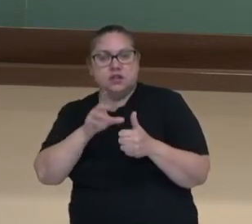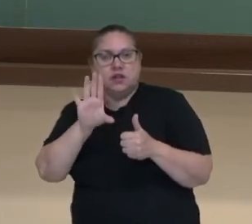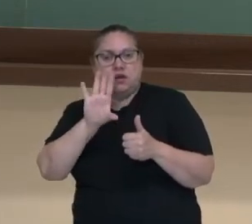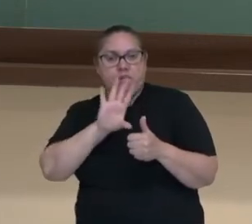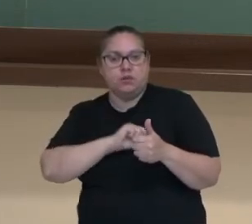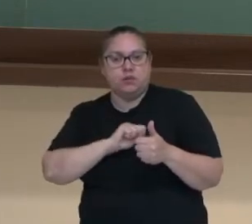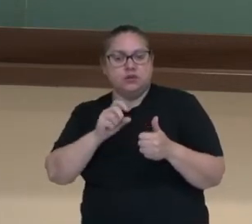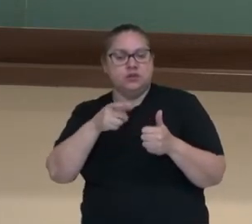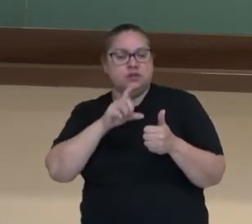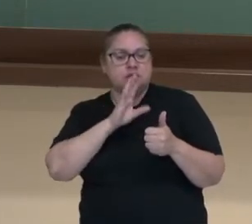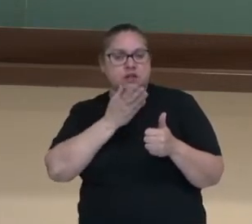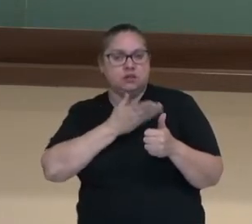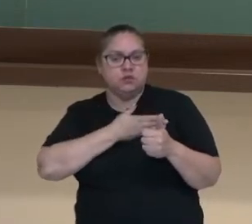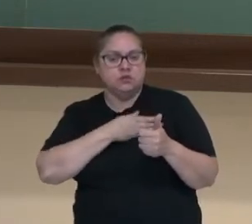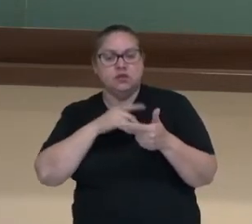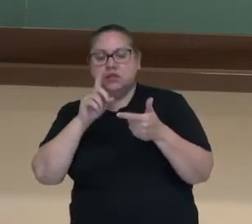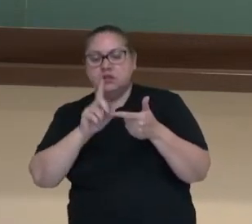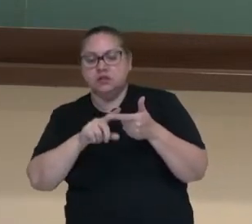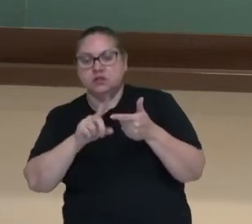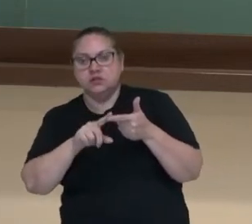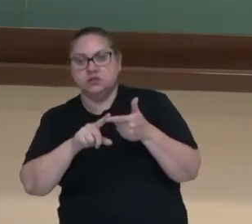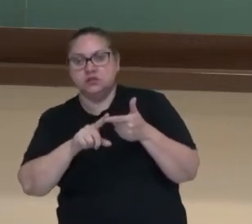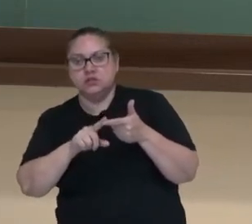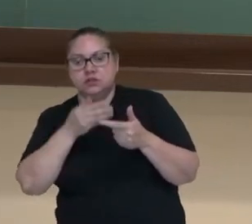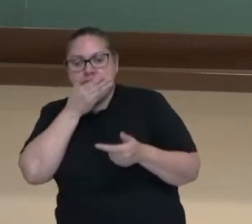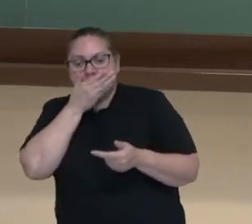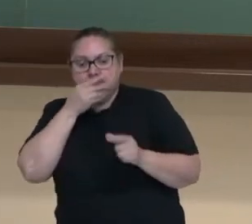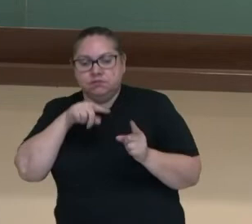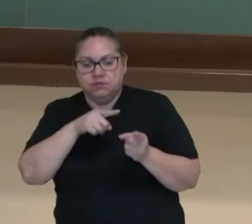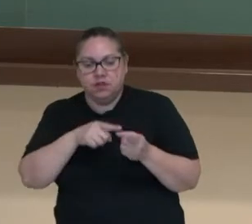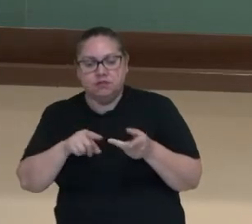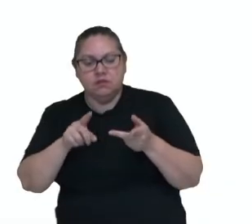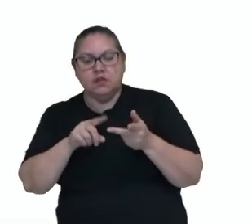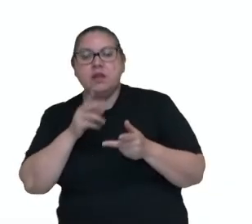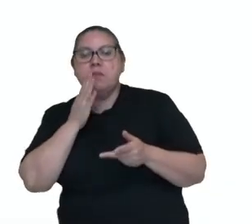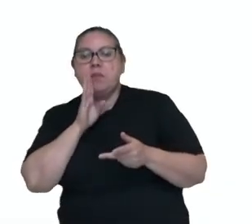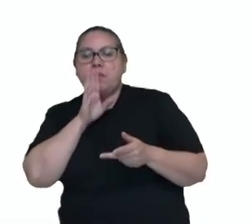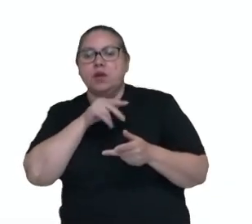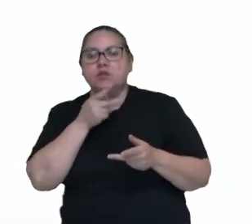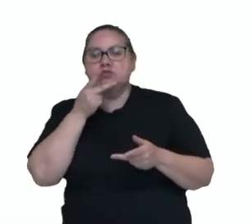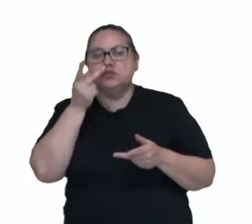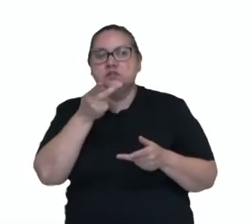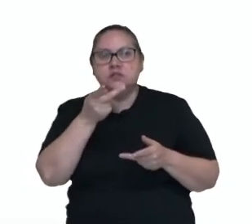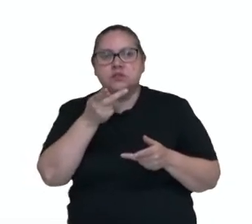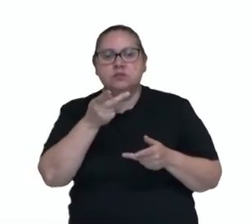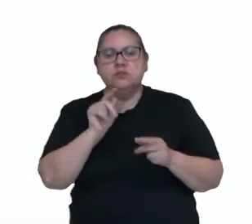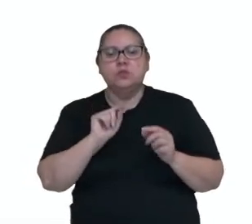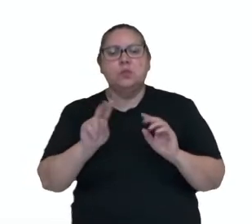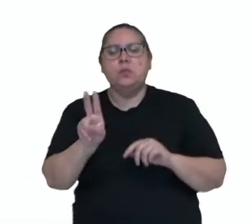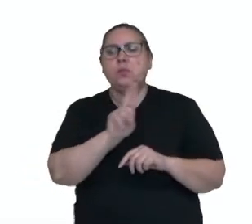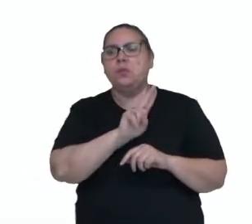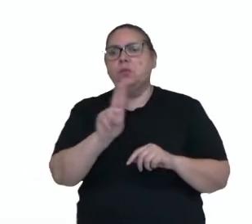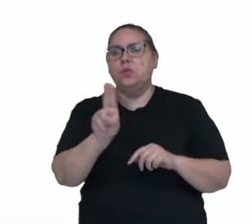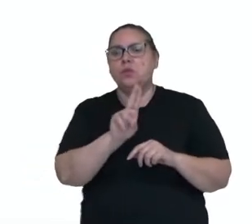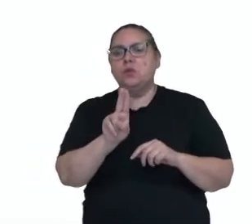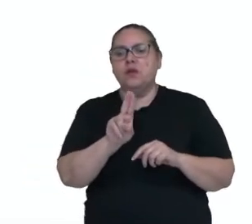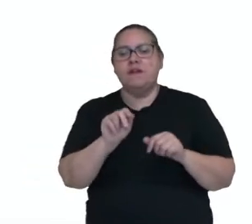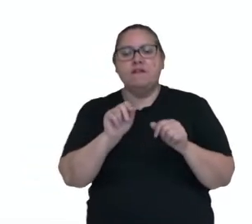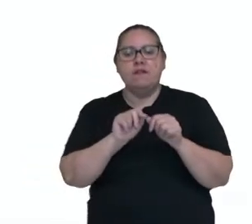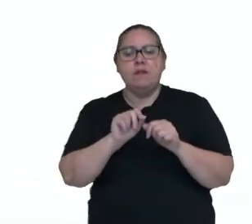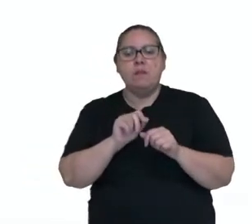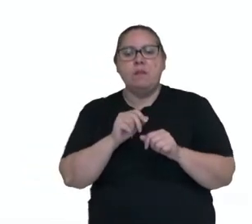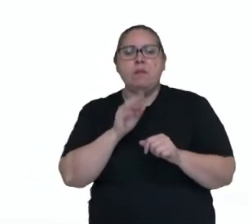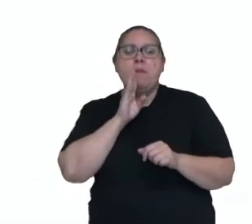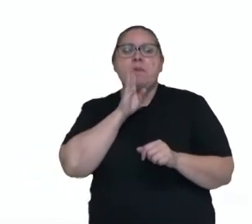As satíricas de escárnio e maldizer. Como o próprio nome diz, maldizer, ó, faça associação de